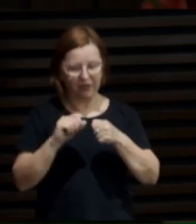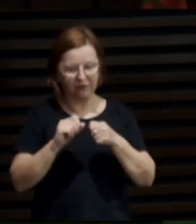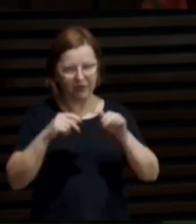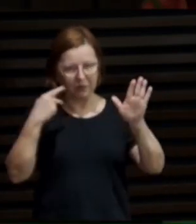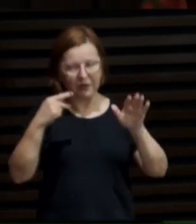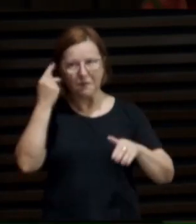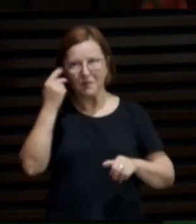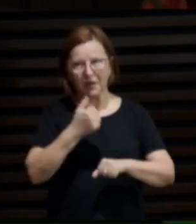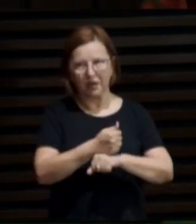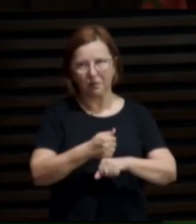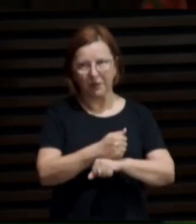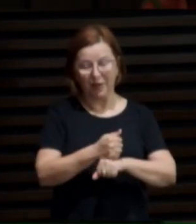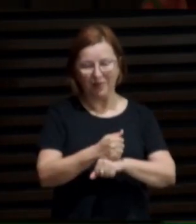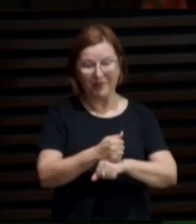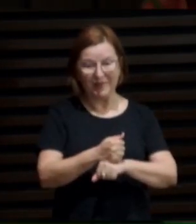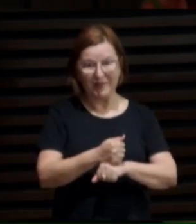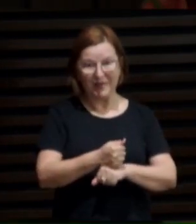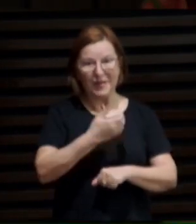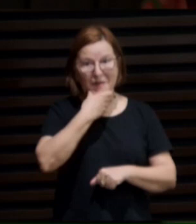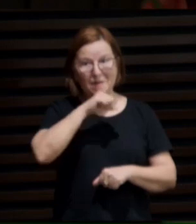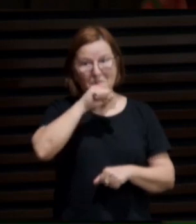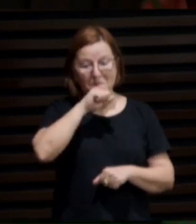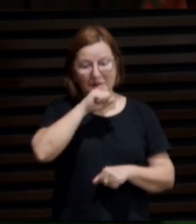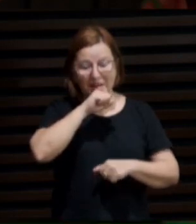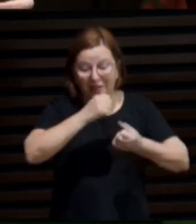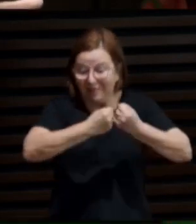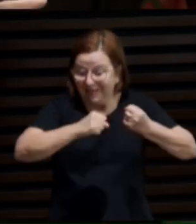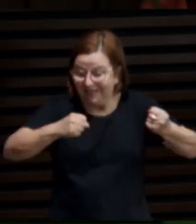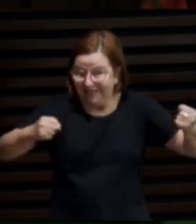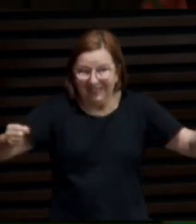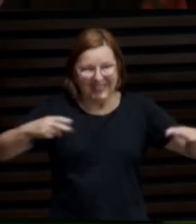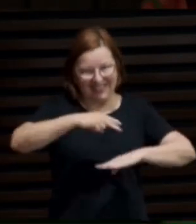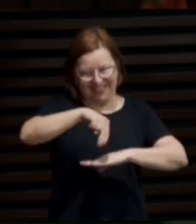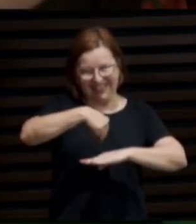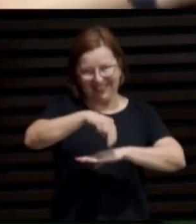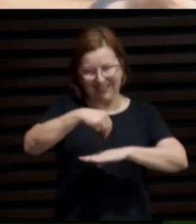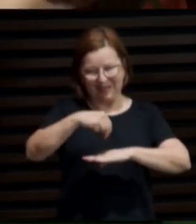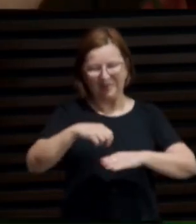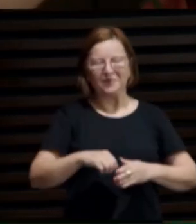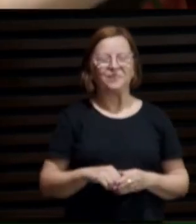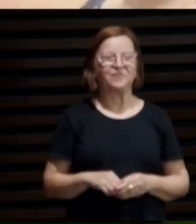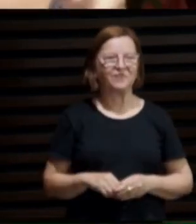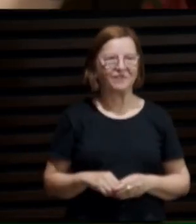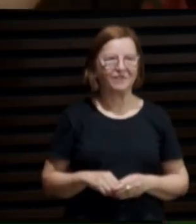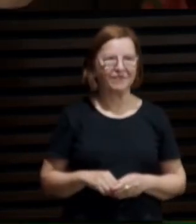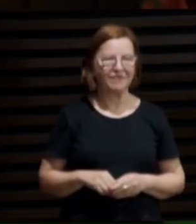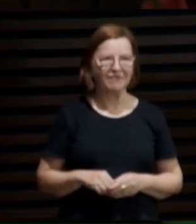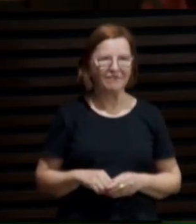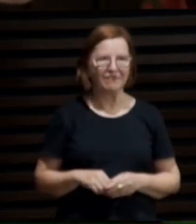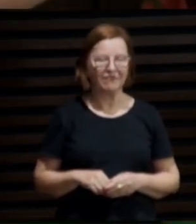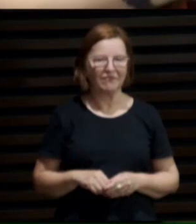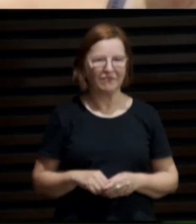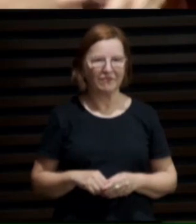Abraão de que ele seria pai de uma grande nação. Então essas coisas que o texto está dizendo, é todo esse contexto que ele passou, que